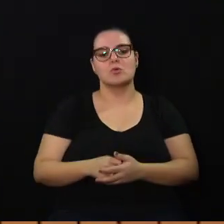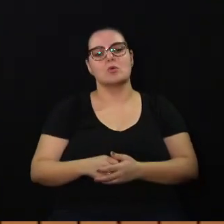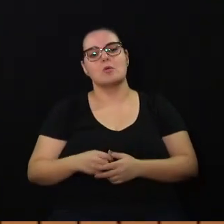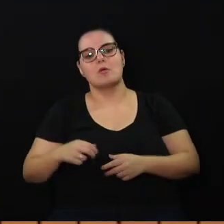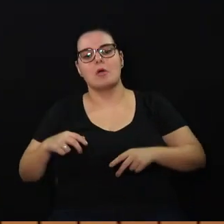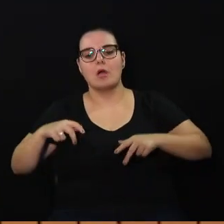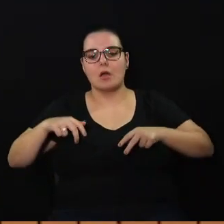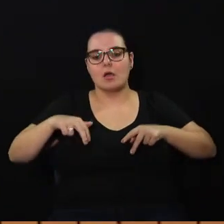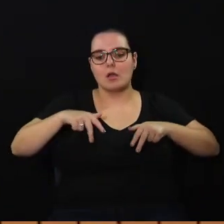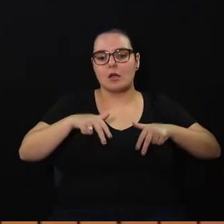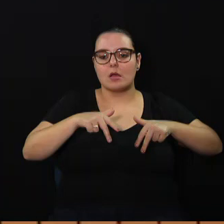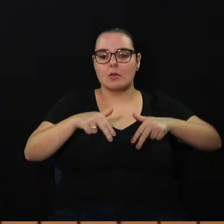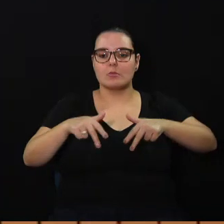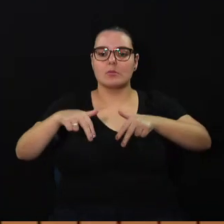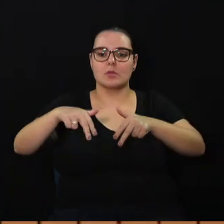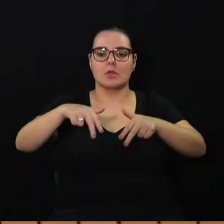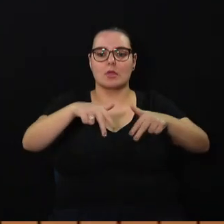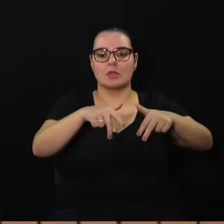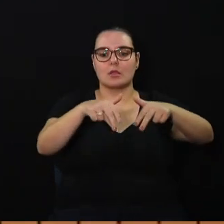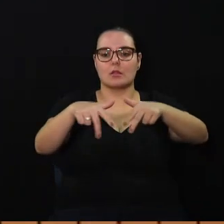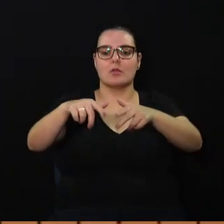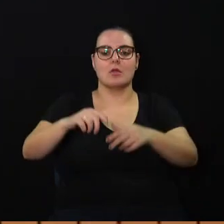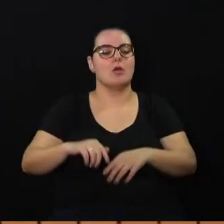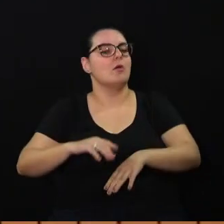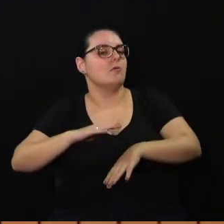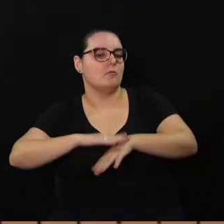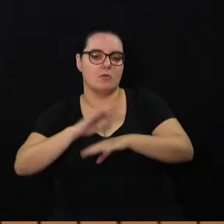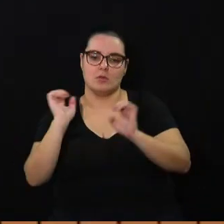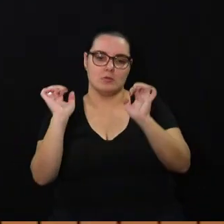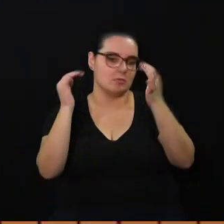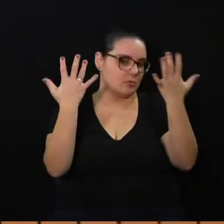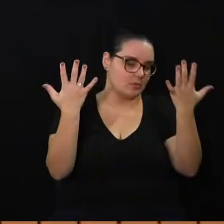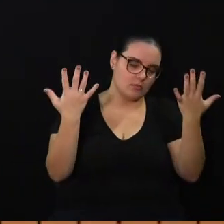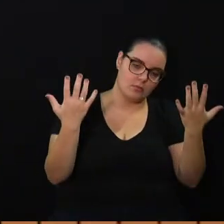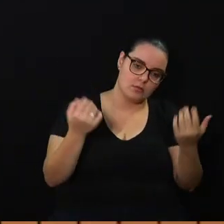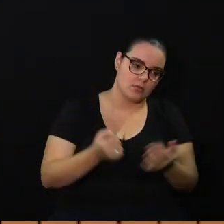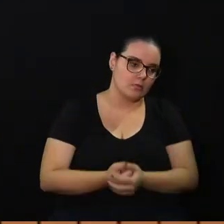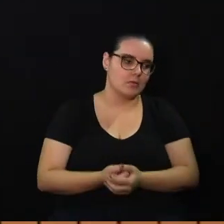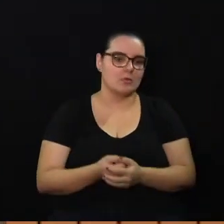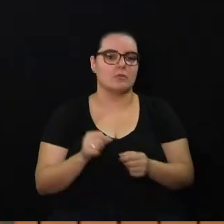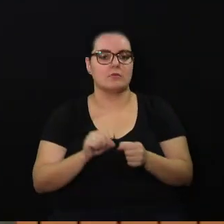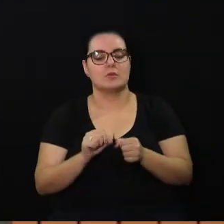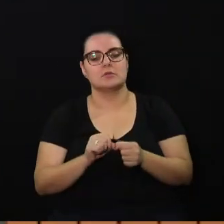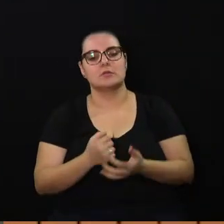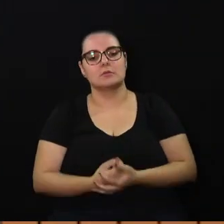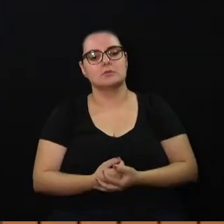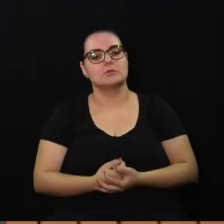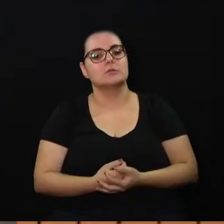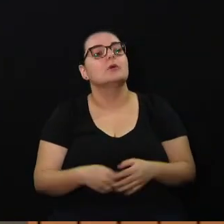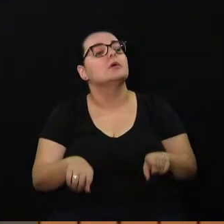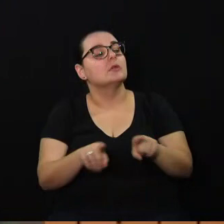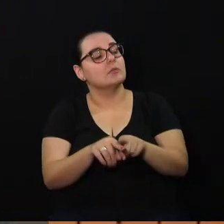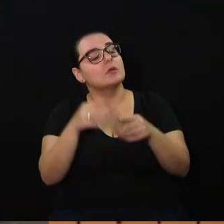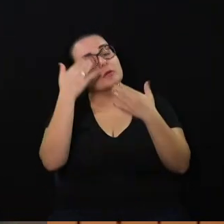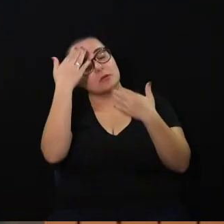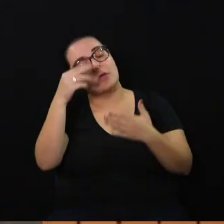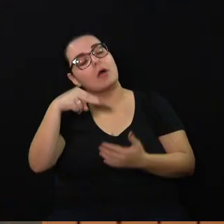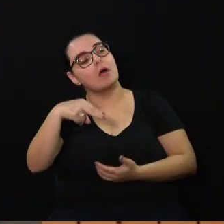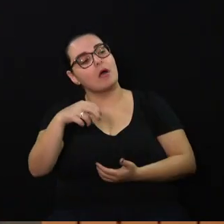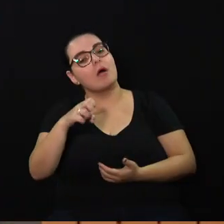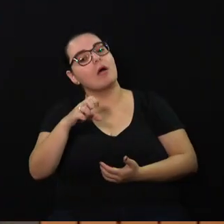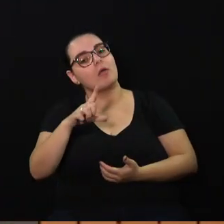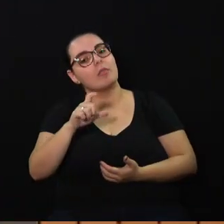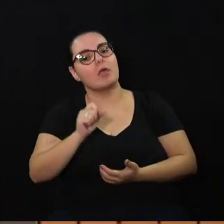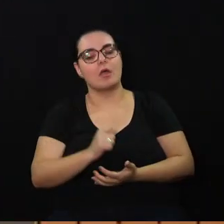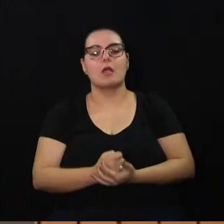gente faz aqui na na câmara municipal de campinas agradecer também a nelly pelo trabalho que você faz aqui